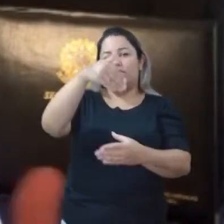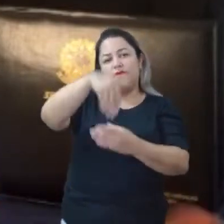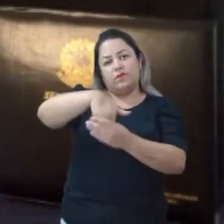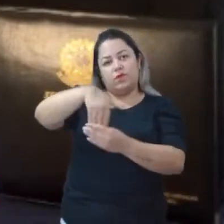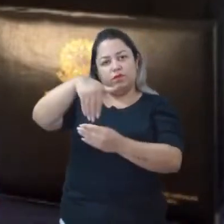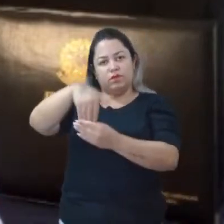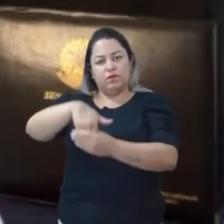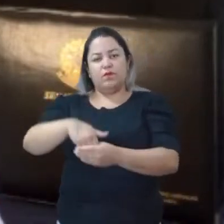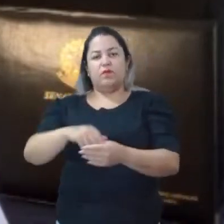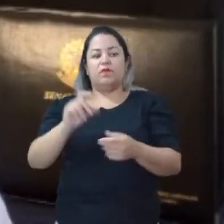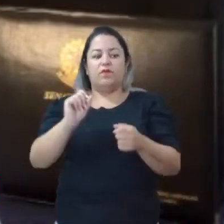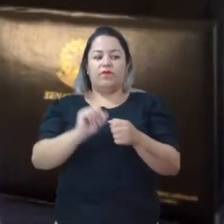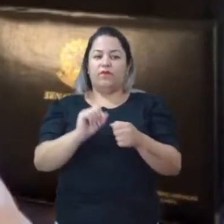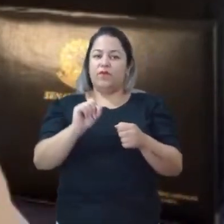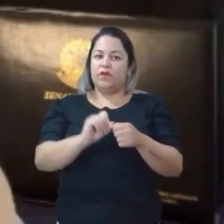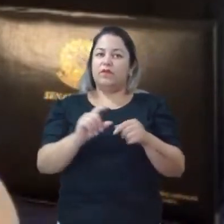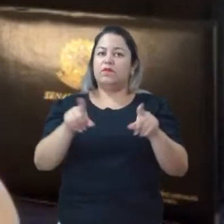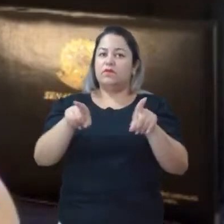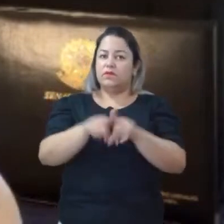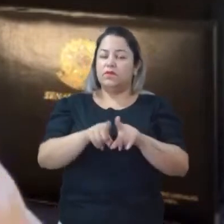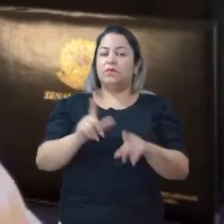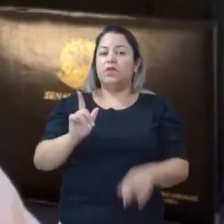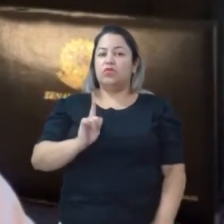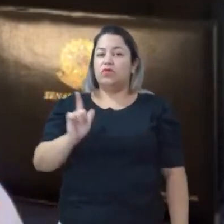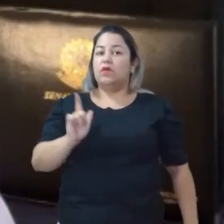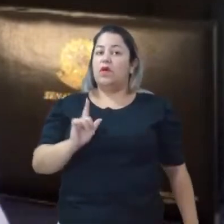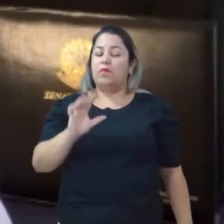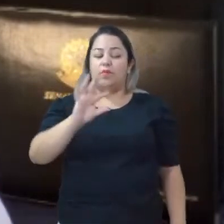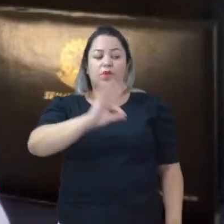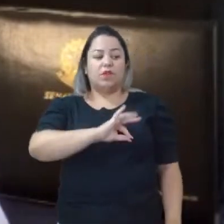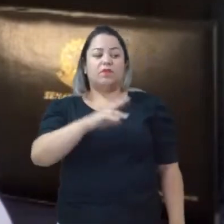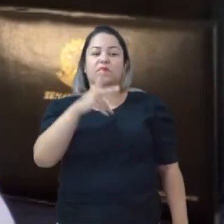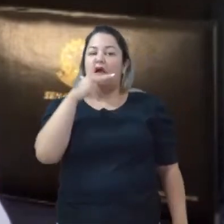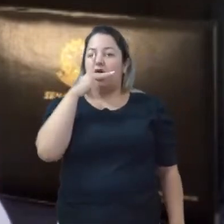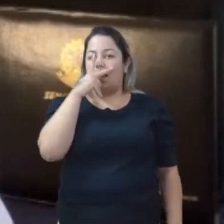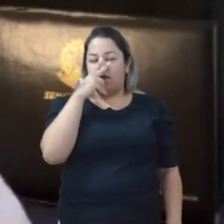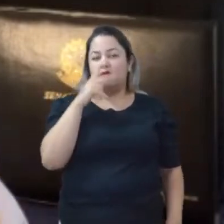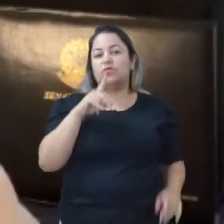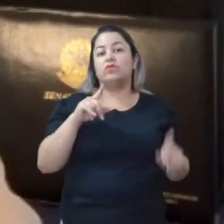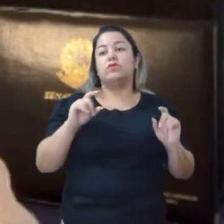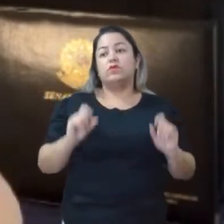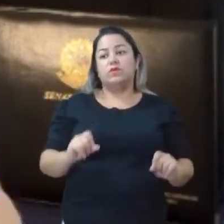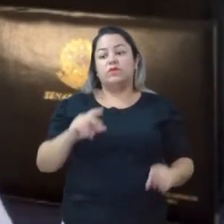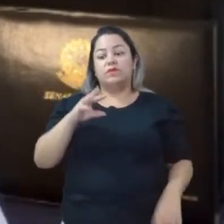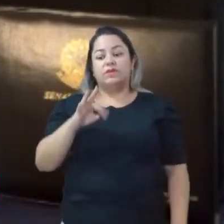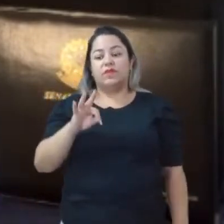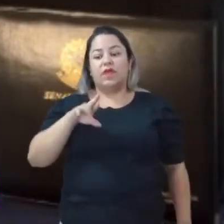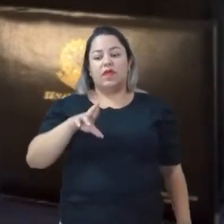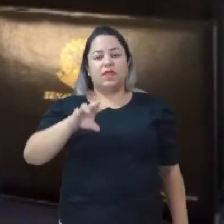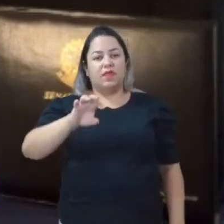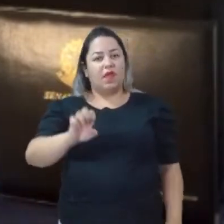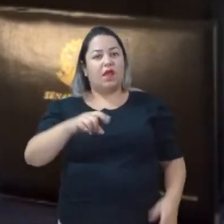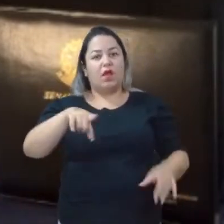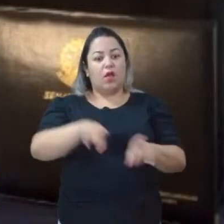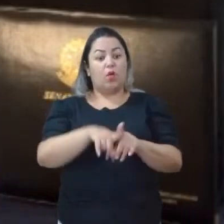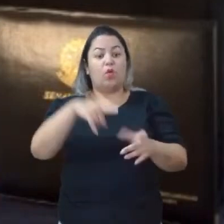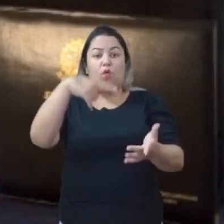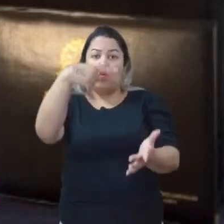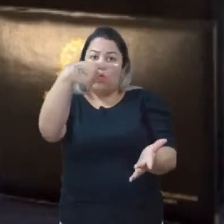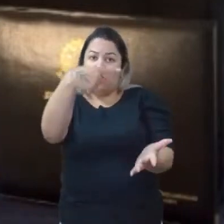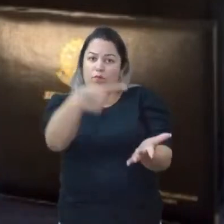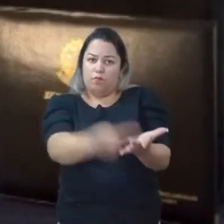A gente fez isso. Até tinha polícia, acho que o TRE até cumpriu a